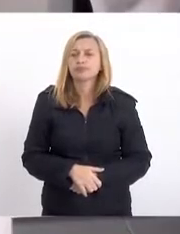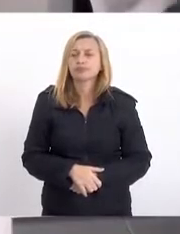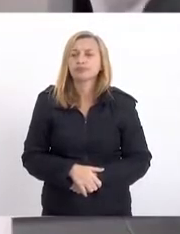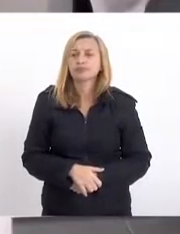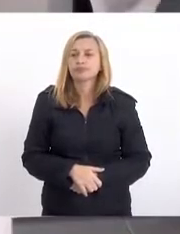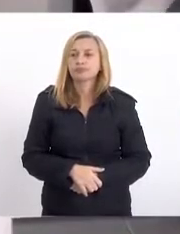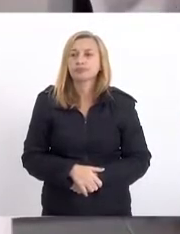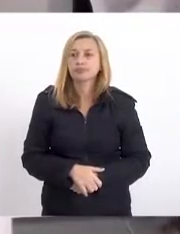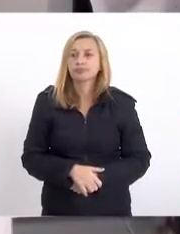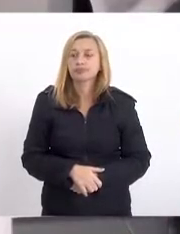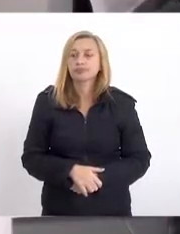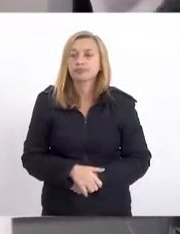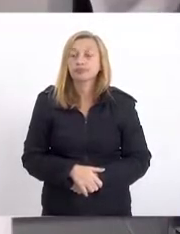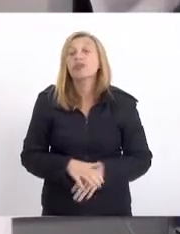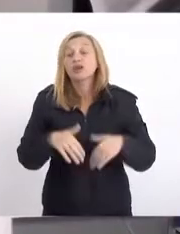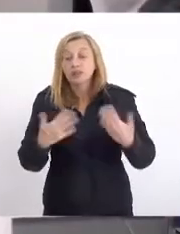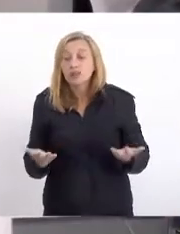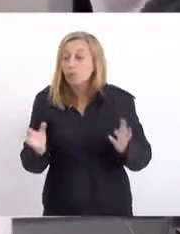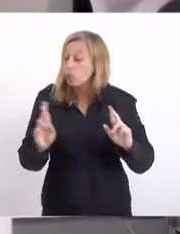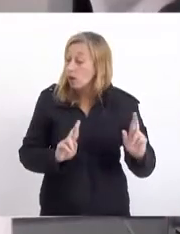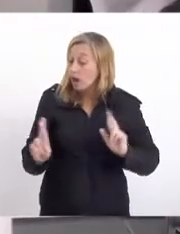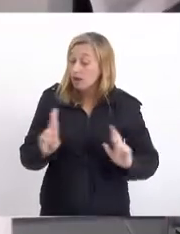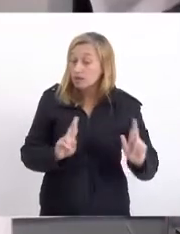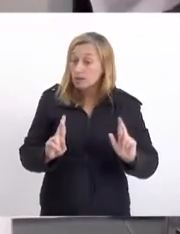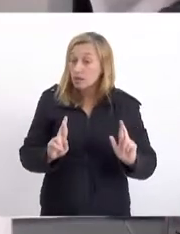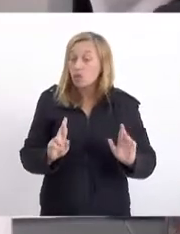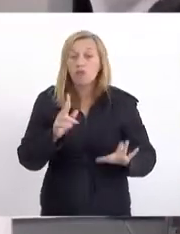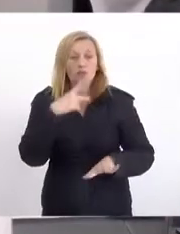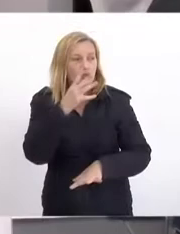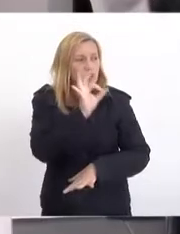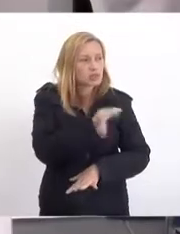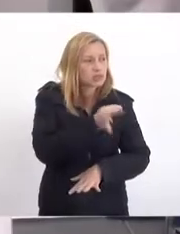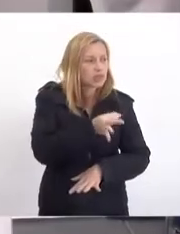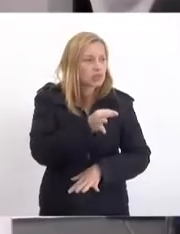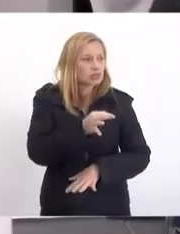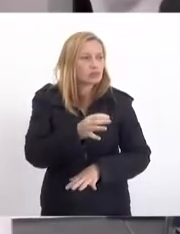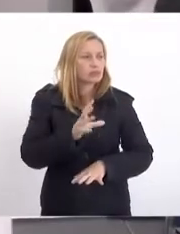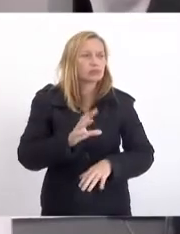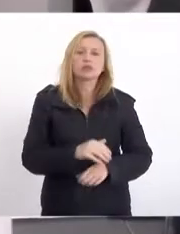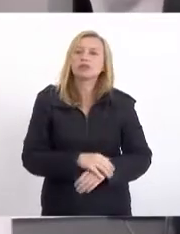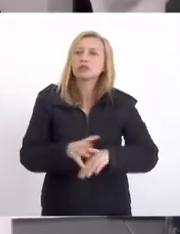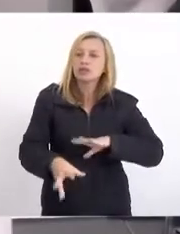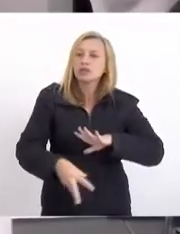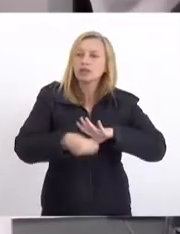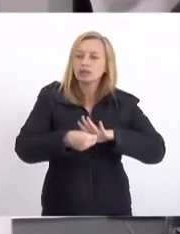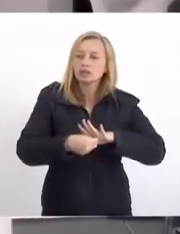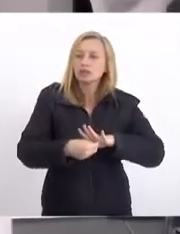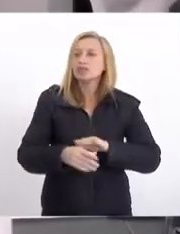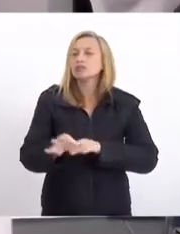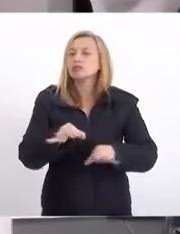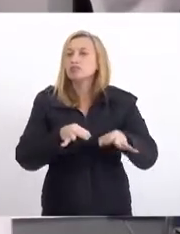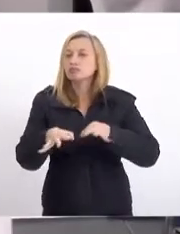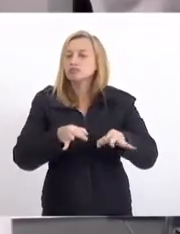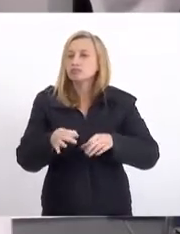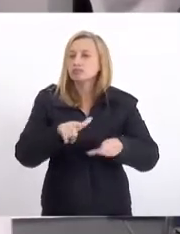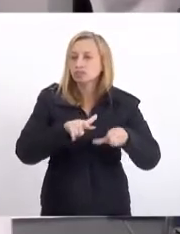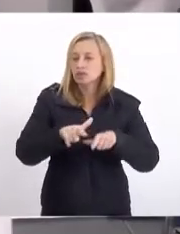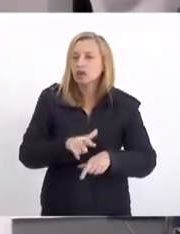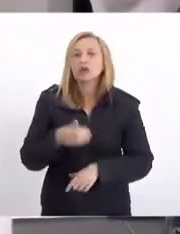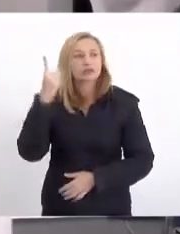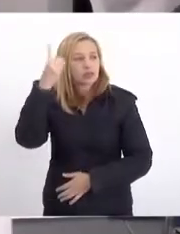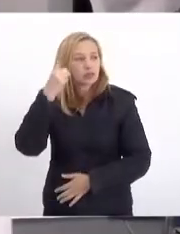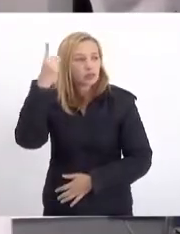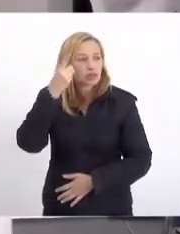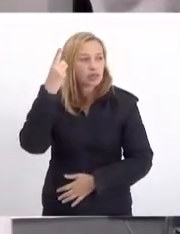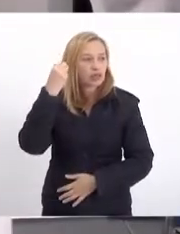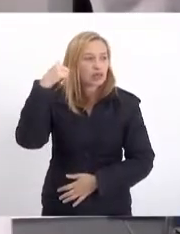Bom, então, em relação à fala específica para a gente acrescentar no plano de trabalho. Deputado